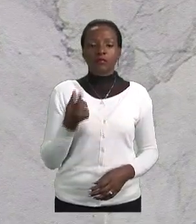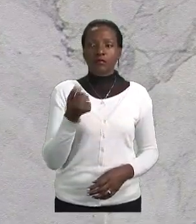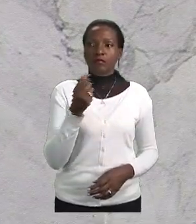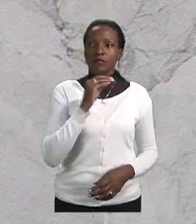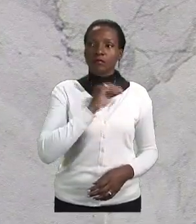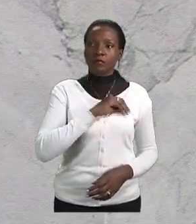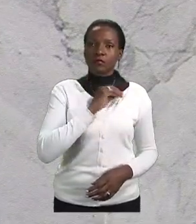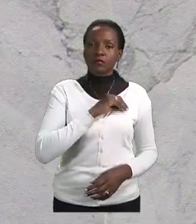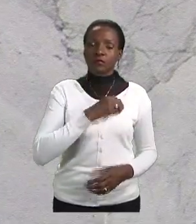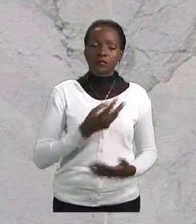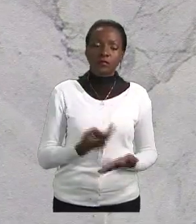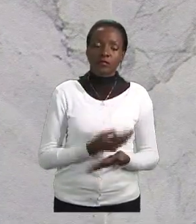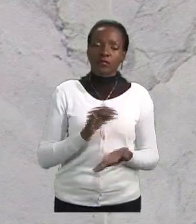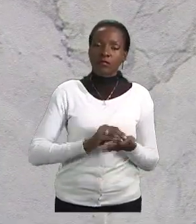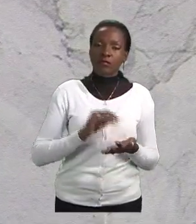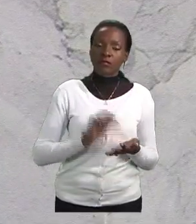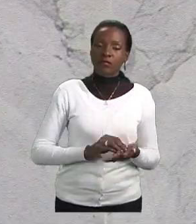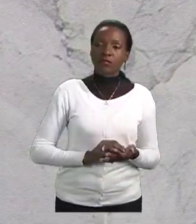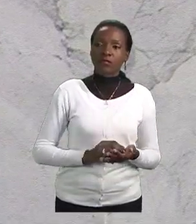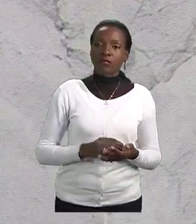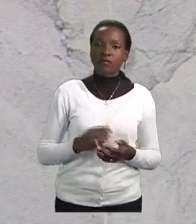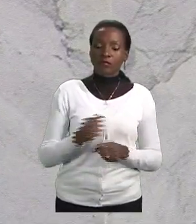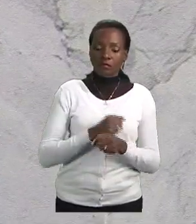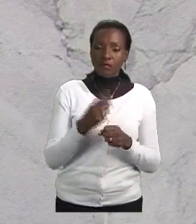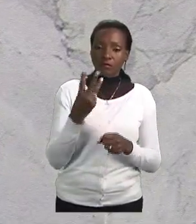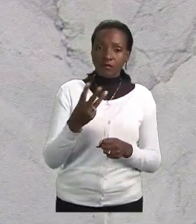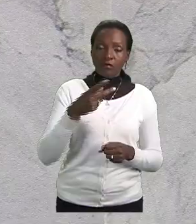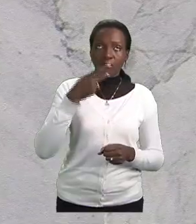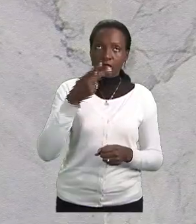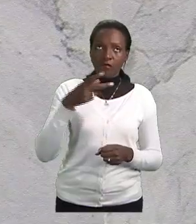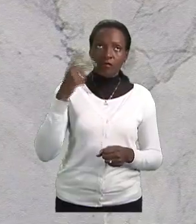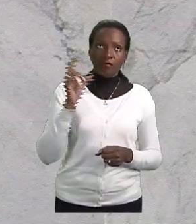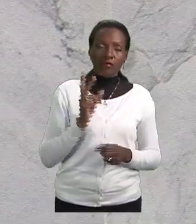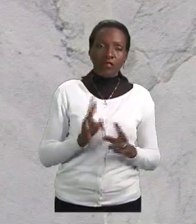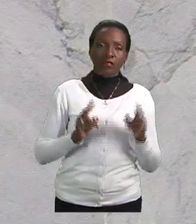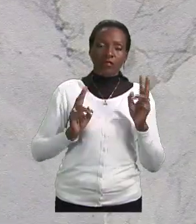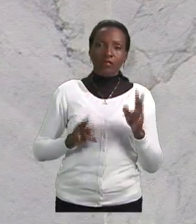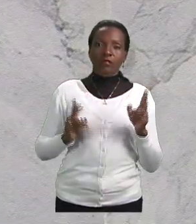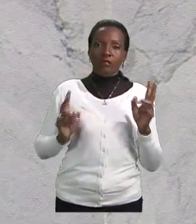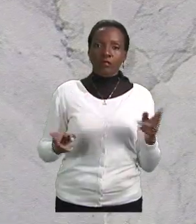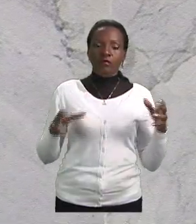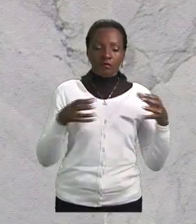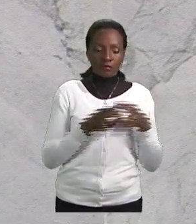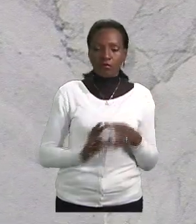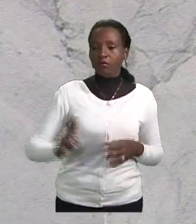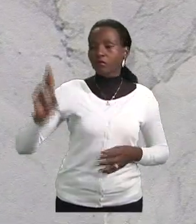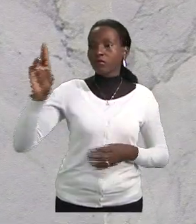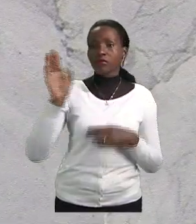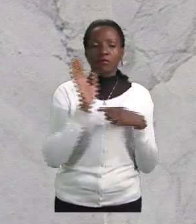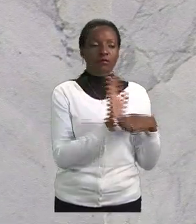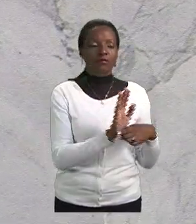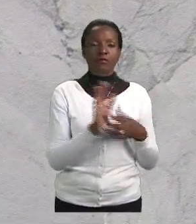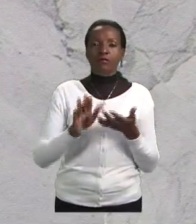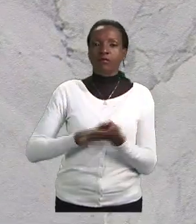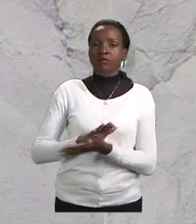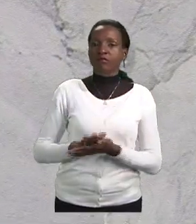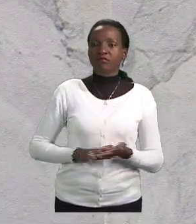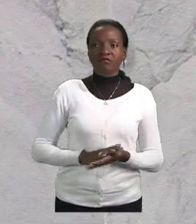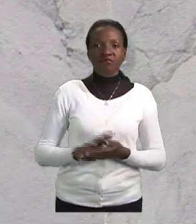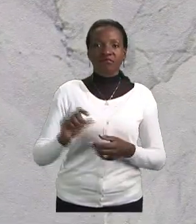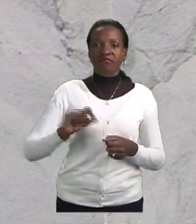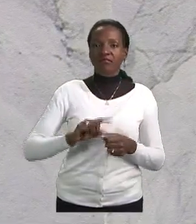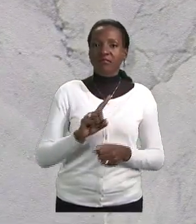indevido nós estamos aqui há mais de três anos falando a mesma coisa e as autoridades não tomam os progressos em todos têm que ser tomadas